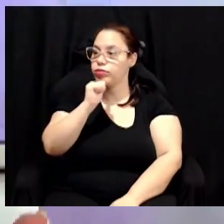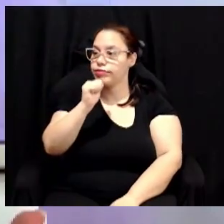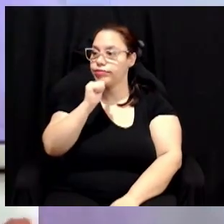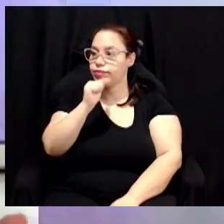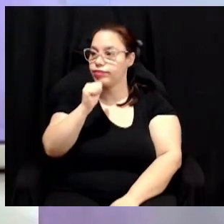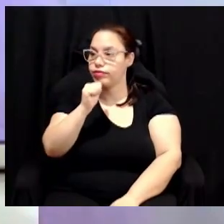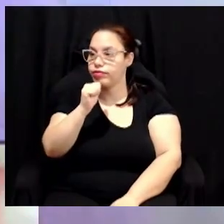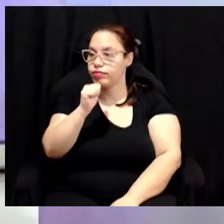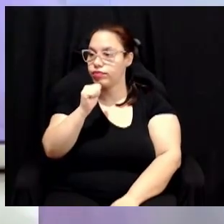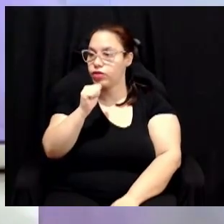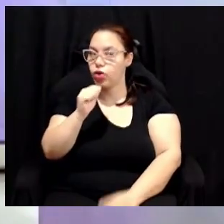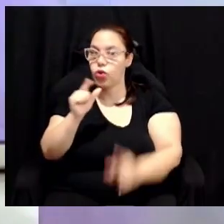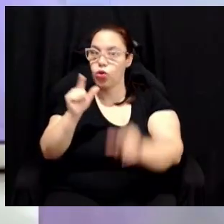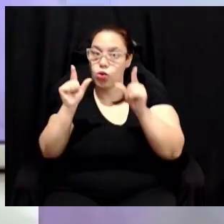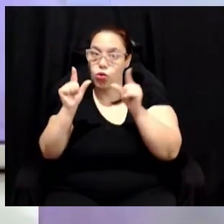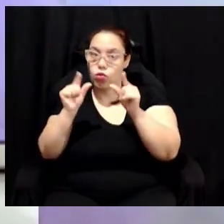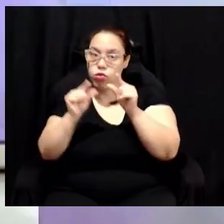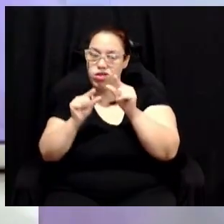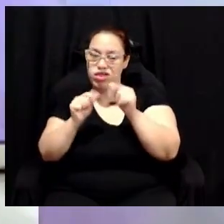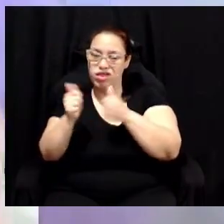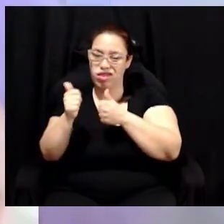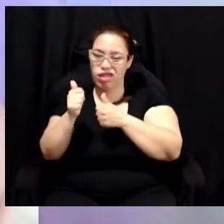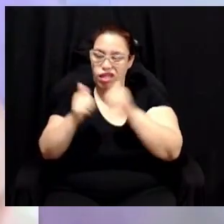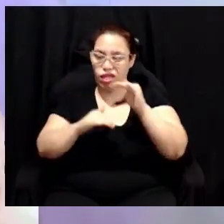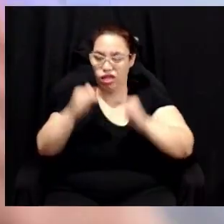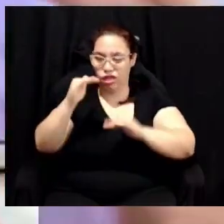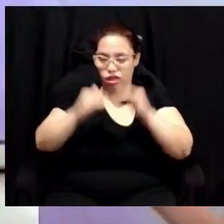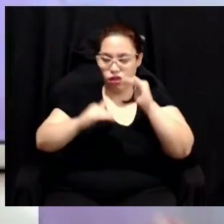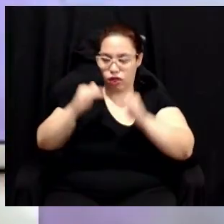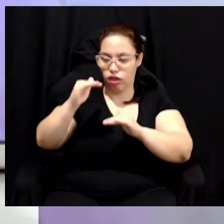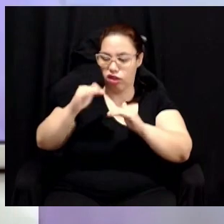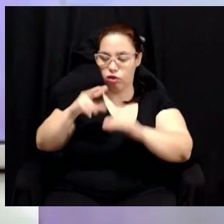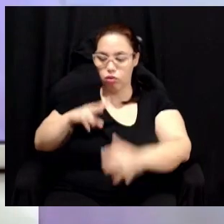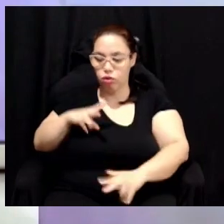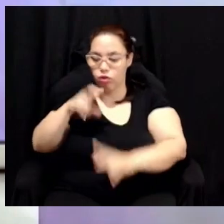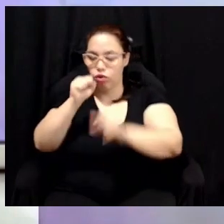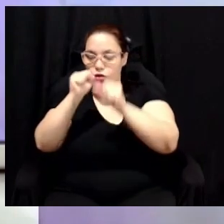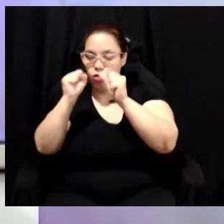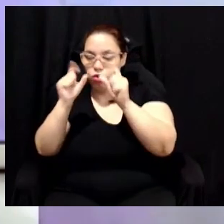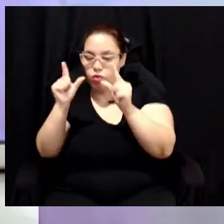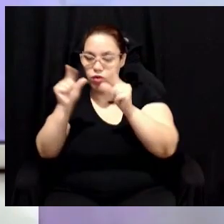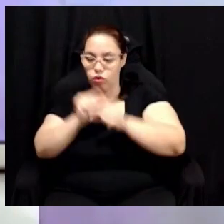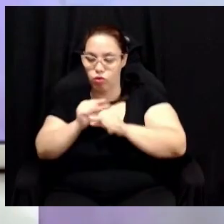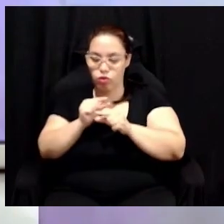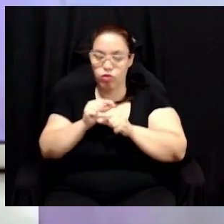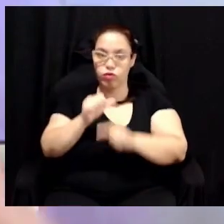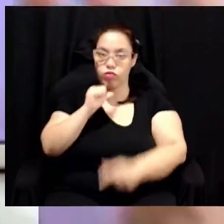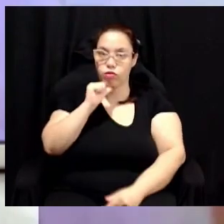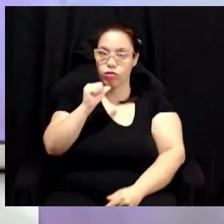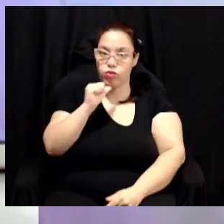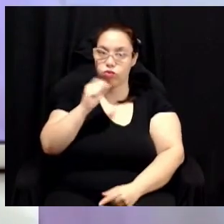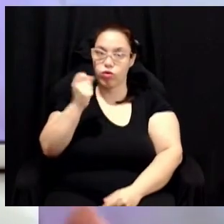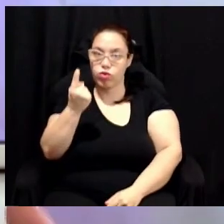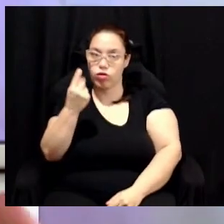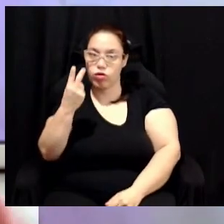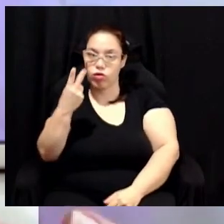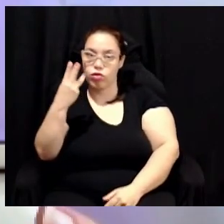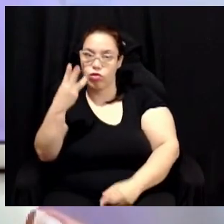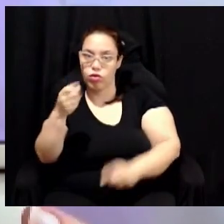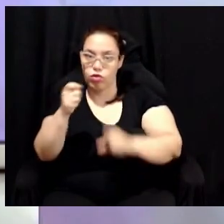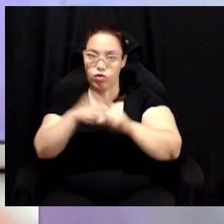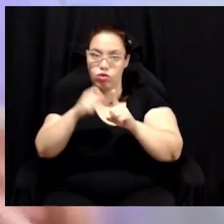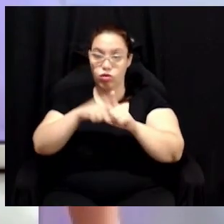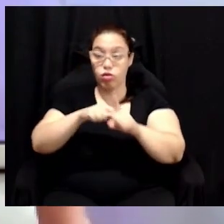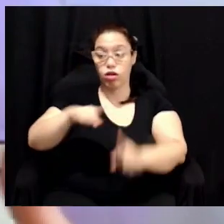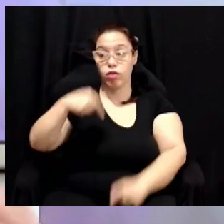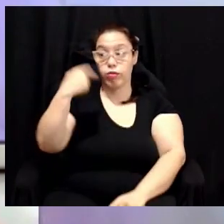que a menstruação possa ser irregular, às vezes um fluxo mais intenso, um fluxo mais curto, menstrua um mês, fica 2 a 3 meses sem